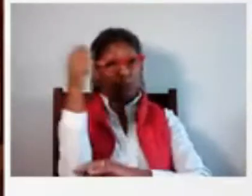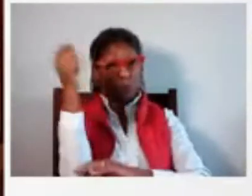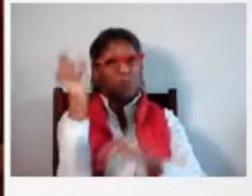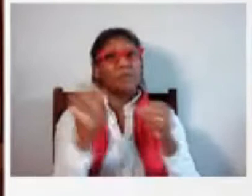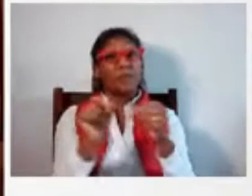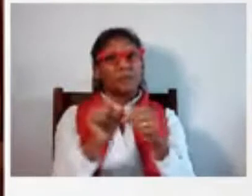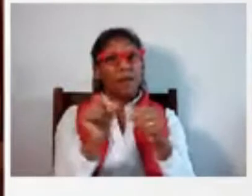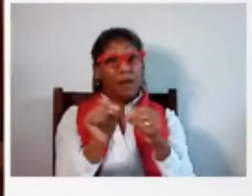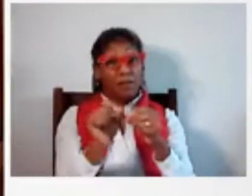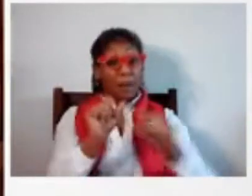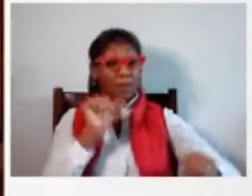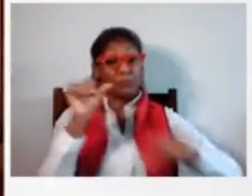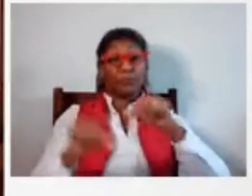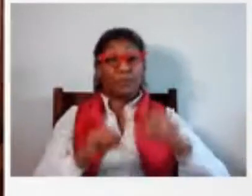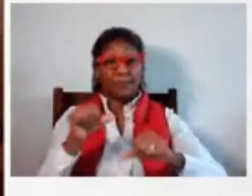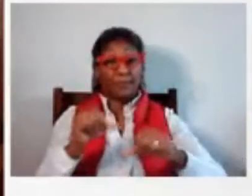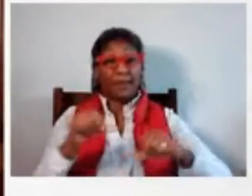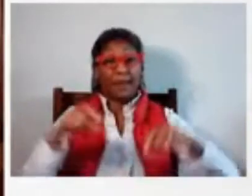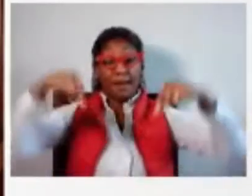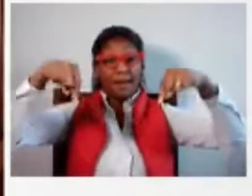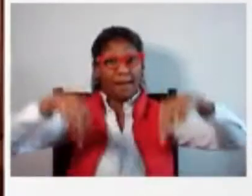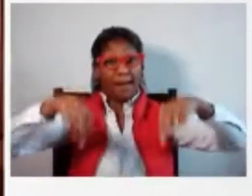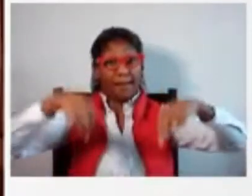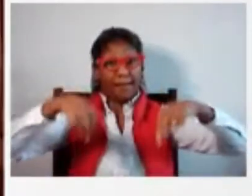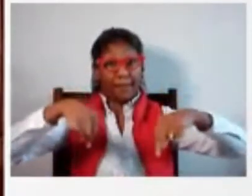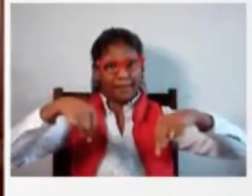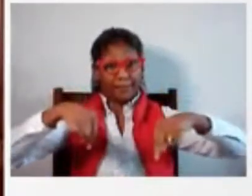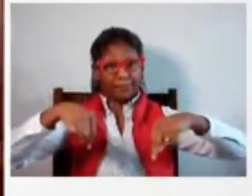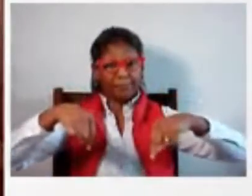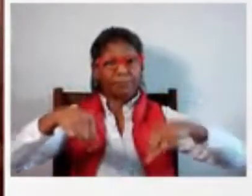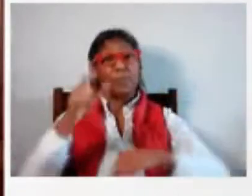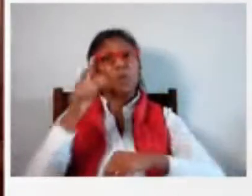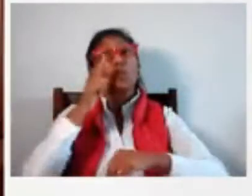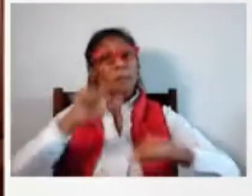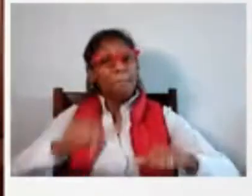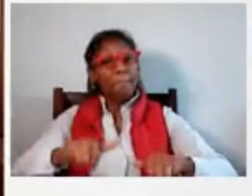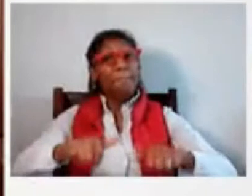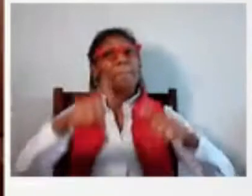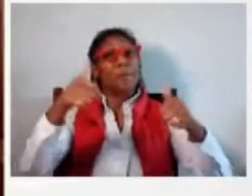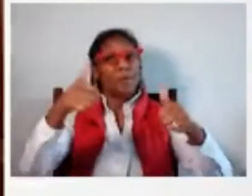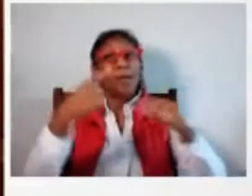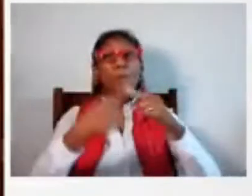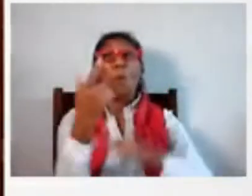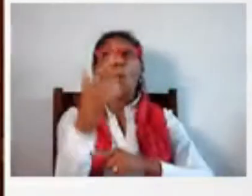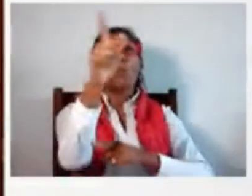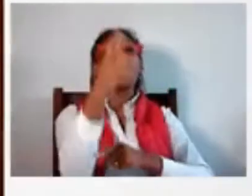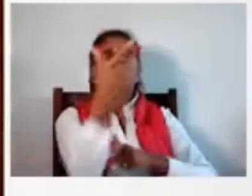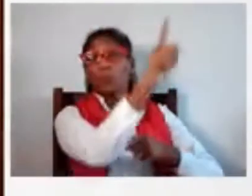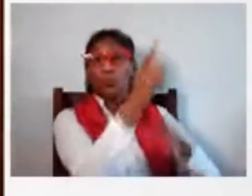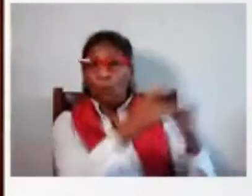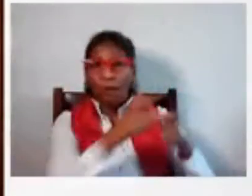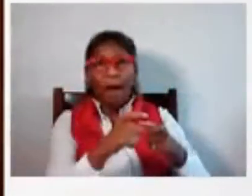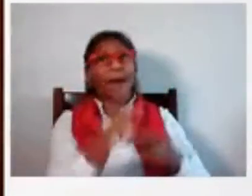permitiu, até aqui, termos uma situação melhor do que outros estados em termos de